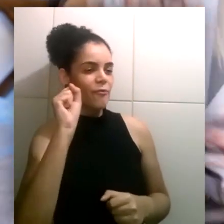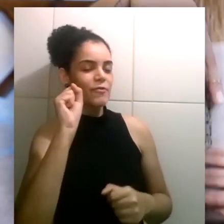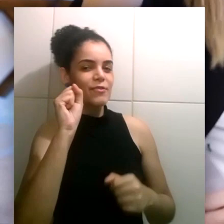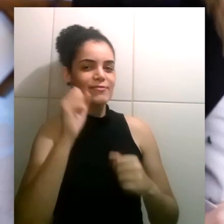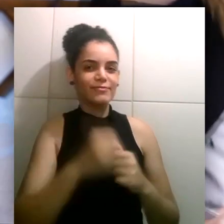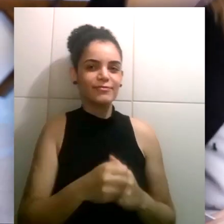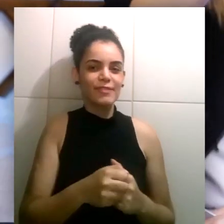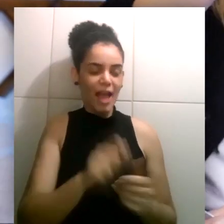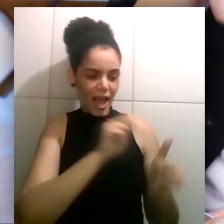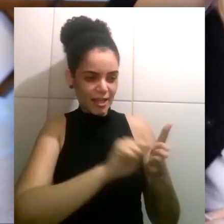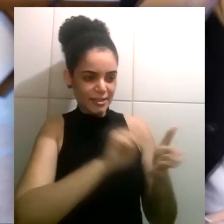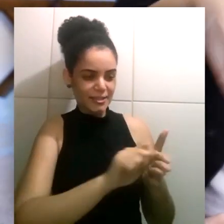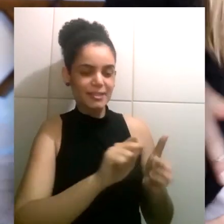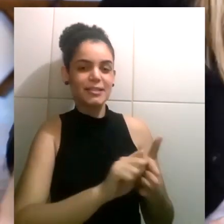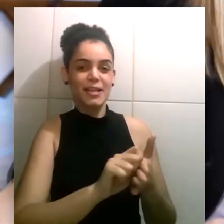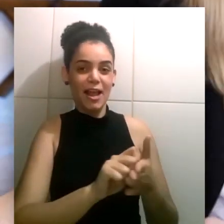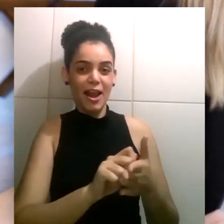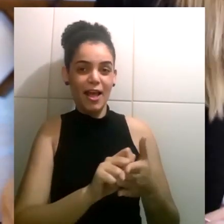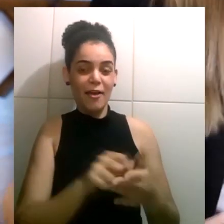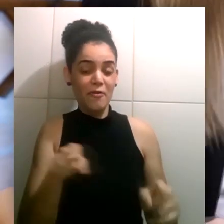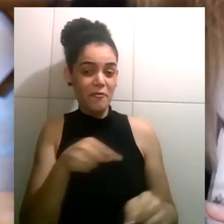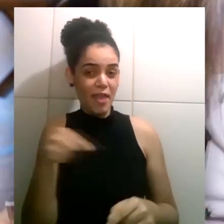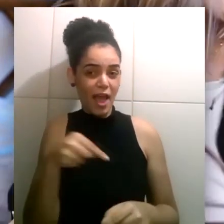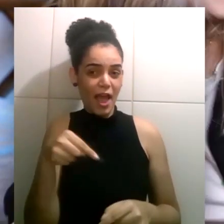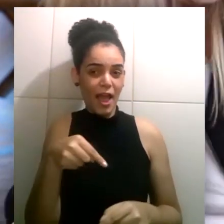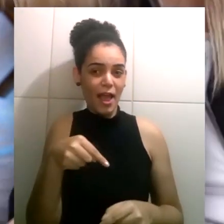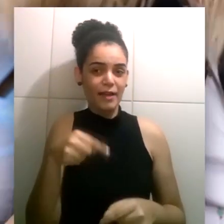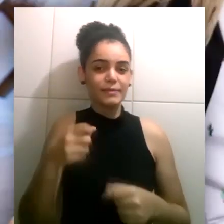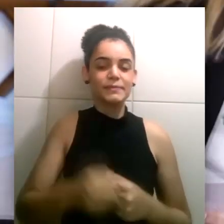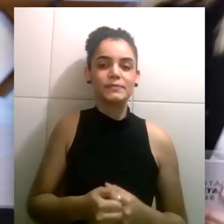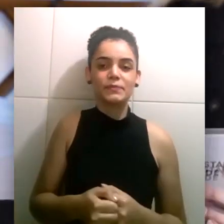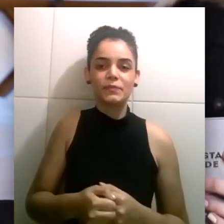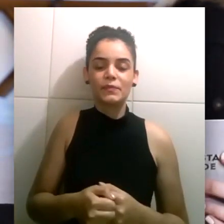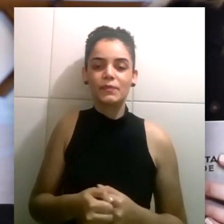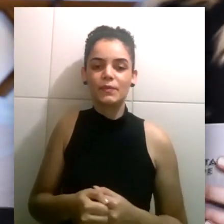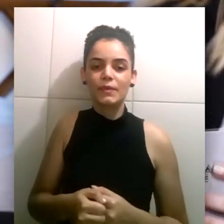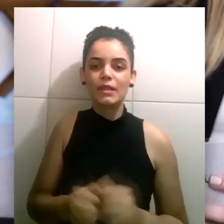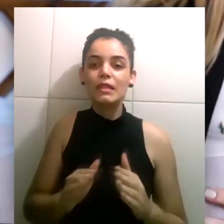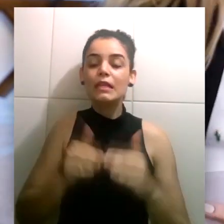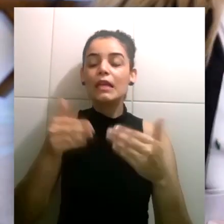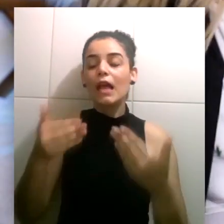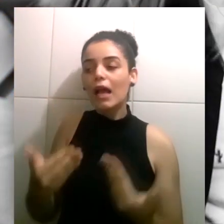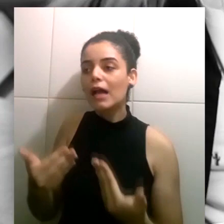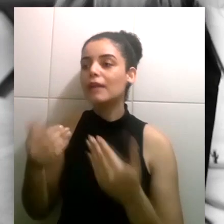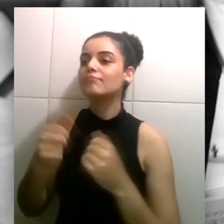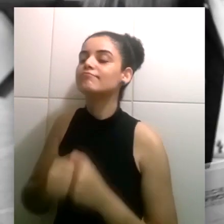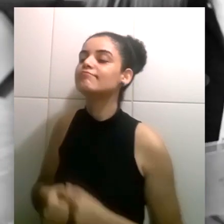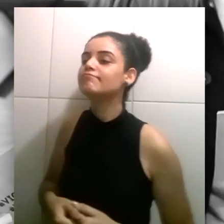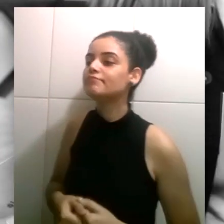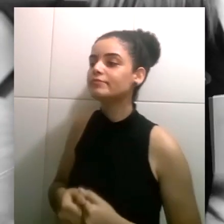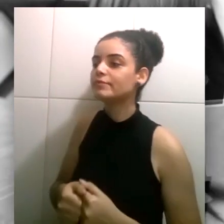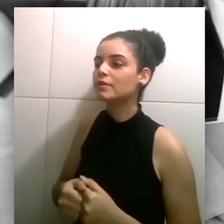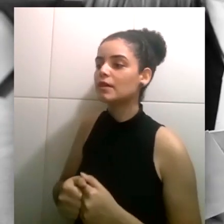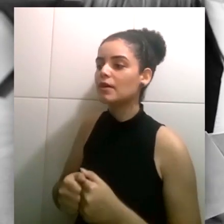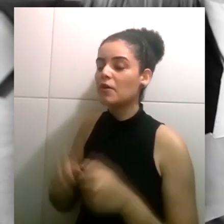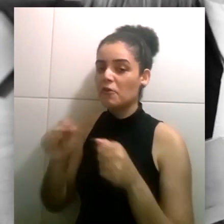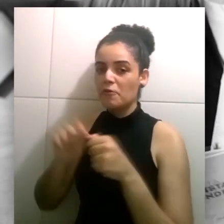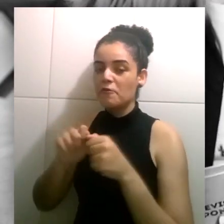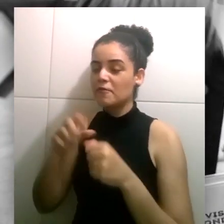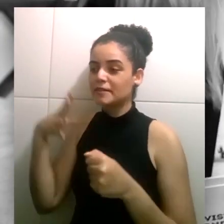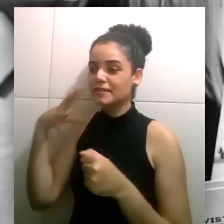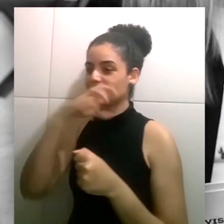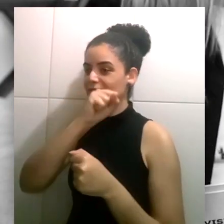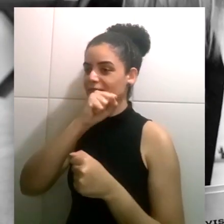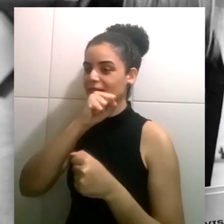Você já ouviu? Escreve aí pra gente qual que é a sua música preferida. Ah, eu quero ouvir os testemunhos, eu amo. Yeah. Ó, vamos fazer